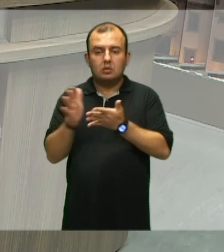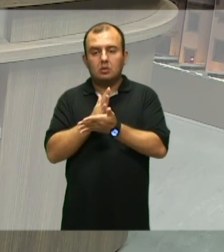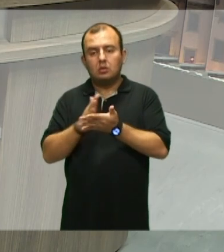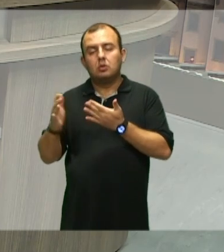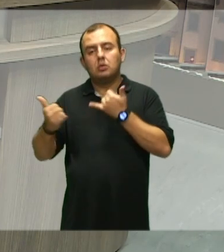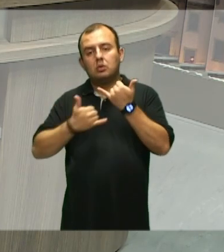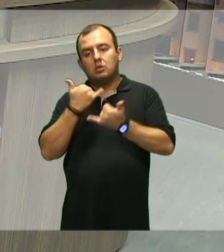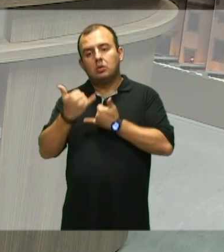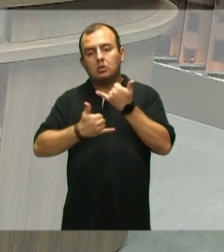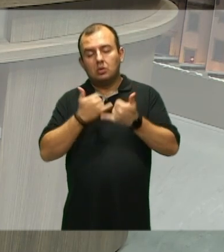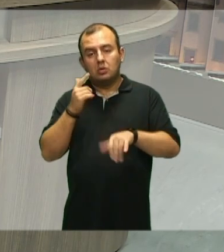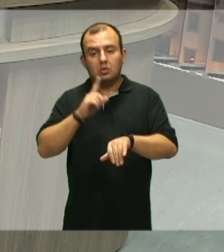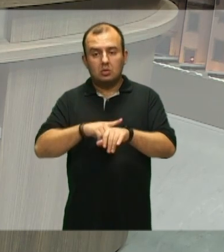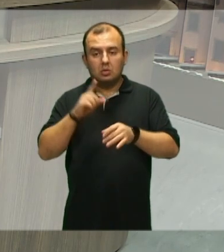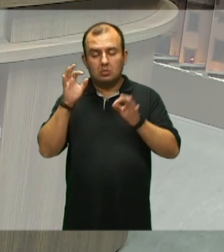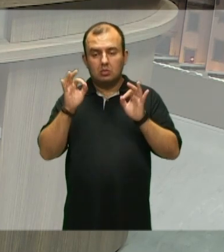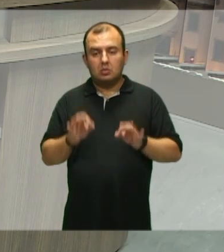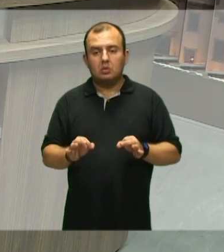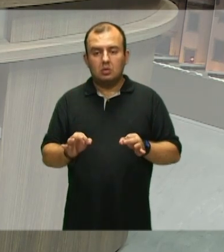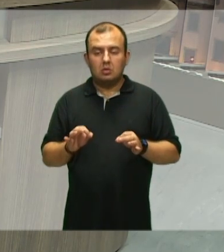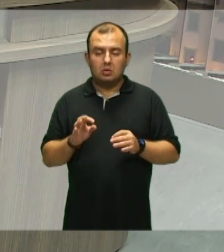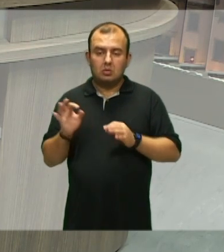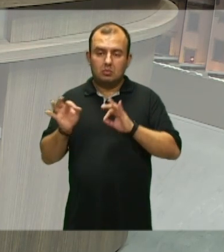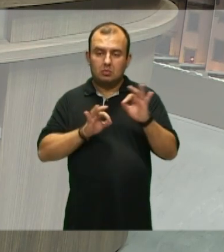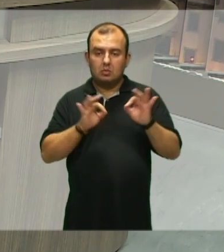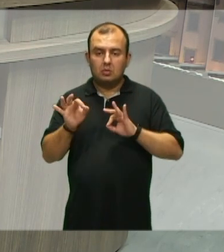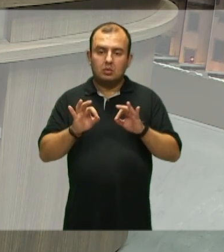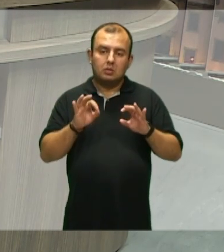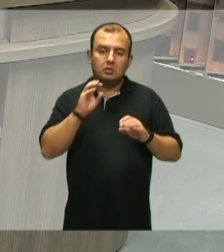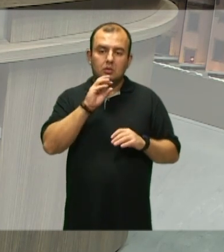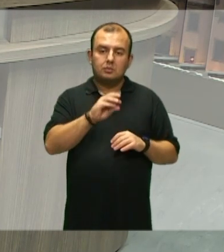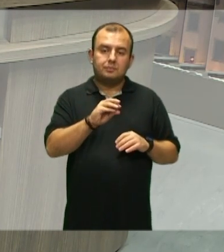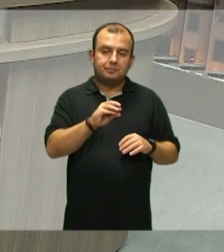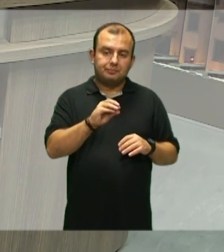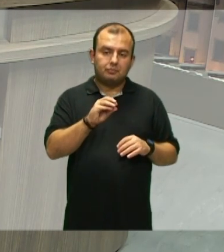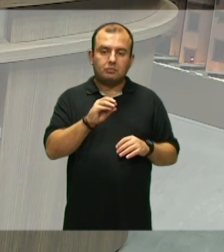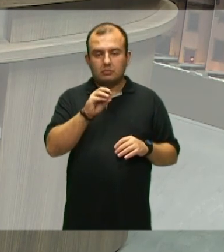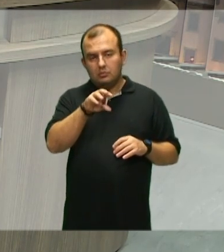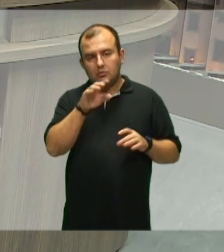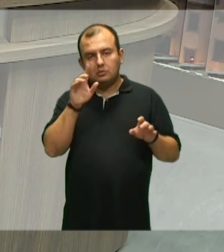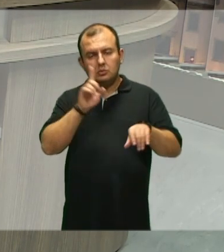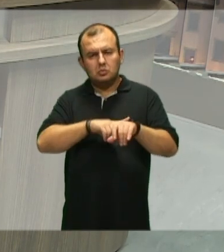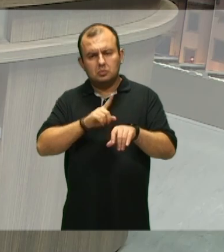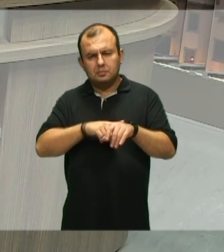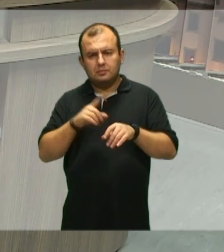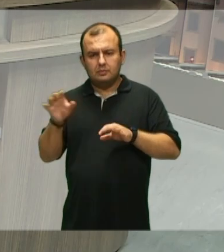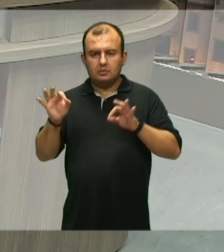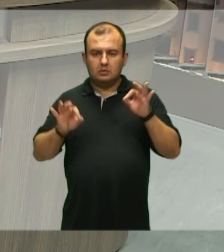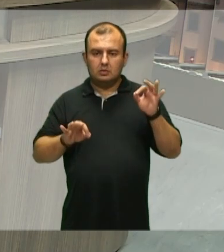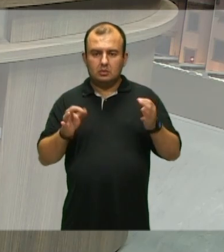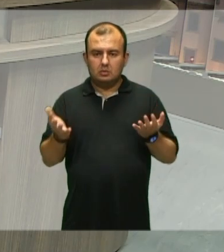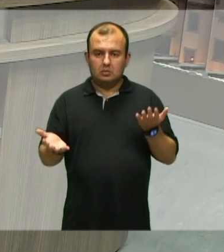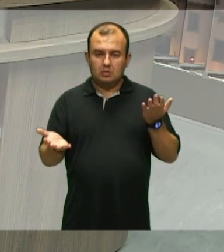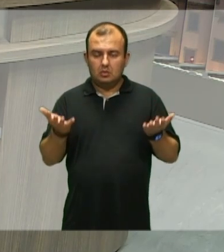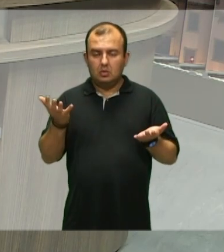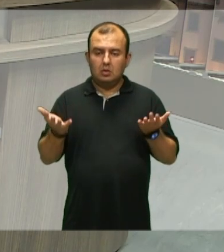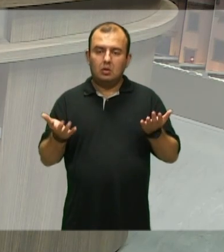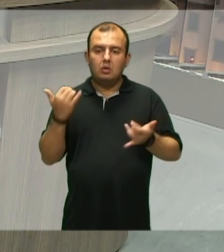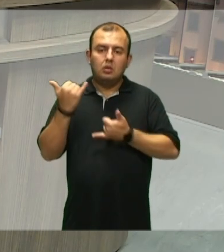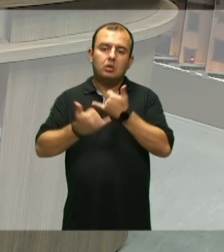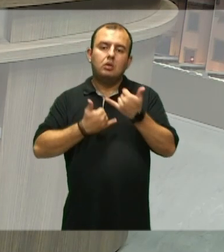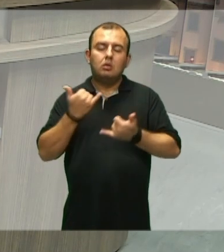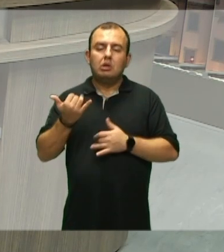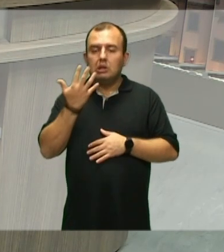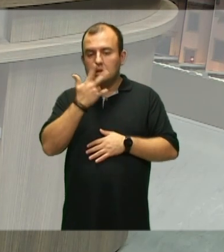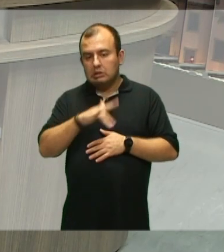jogos eles são feitos em tempo real pela pessoa que opera. Tem uma bolinha que ela opera em tempo real comigo manipulando, né? Então a gente